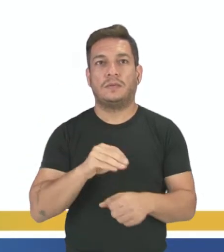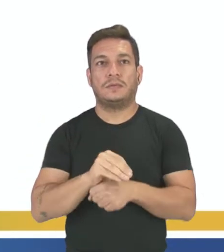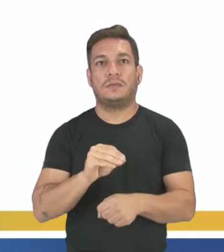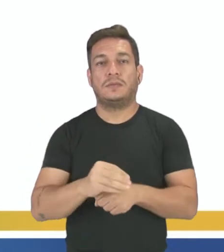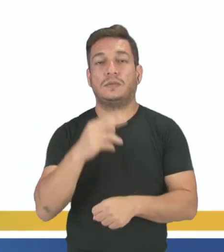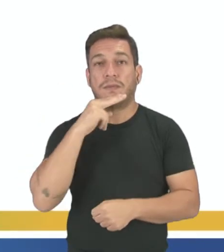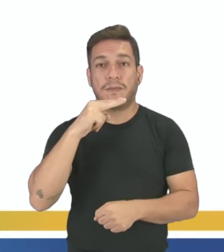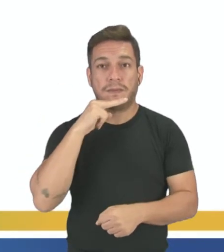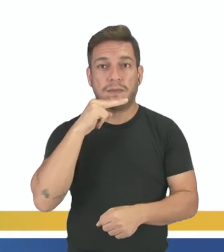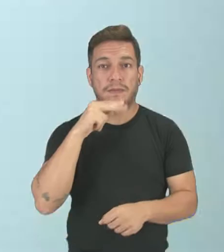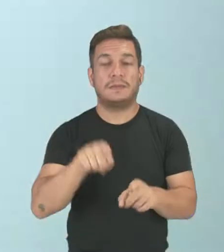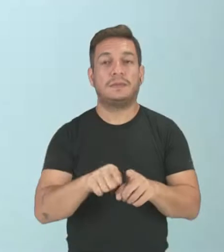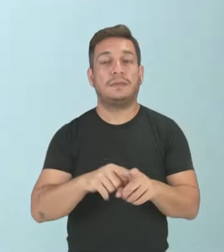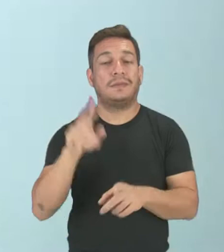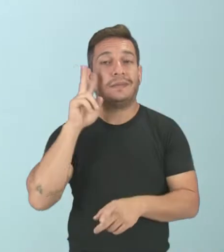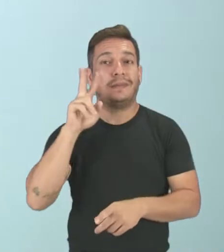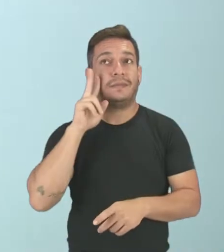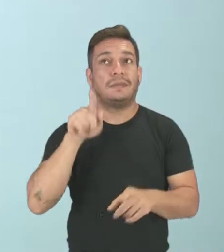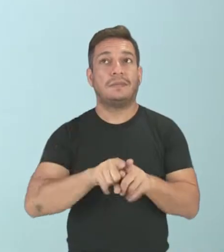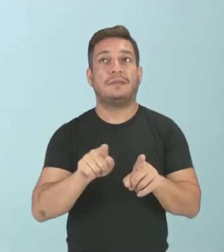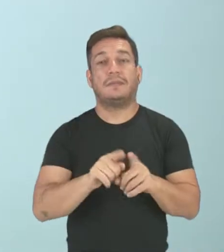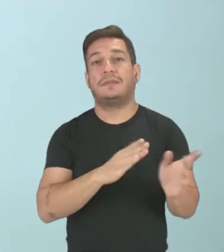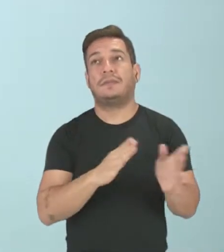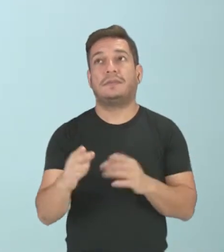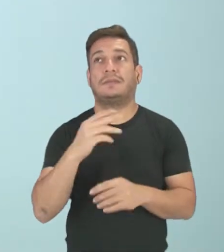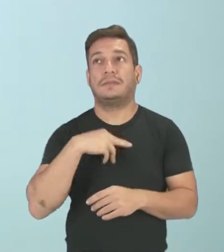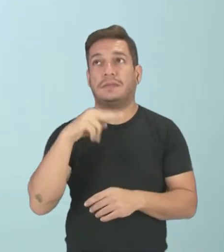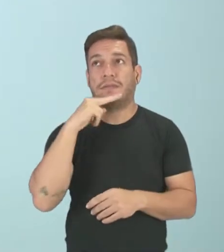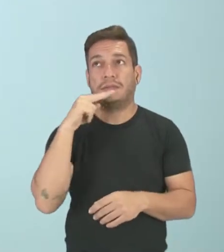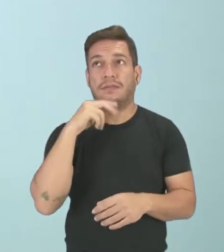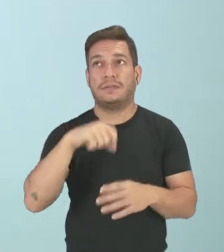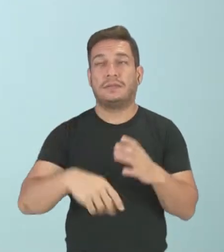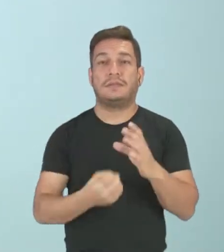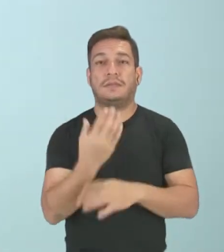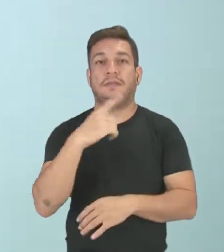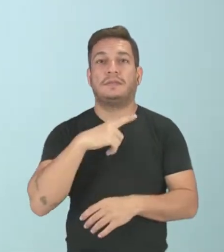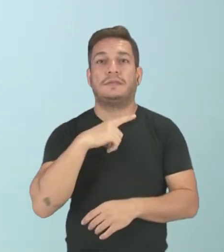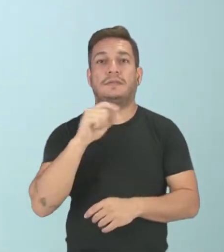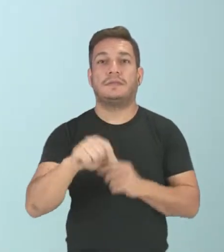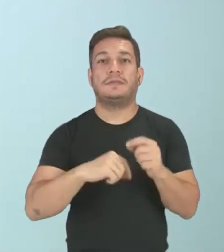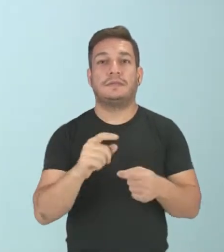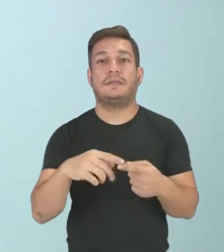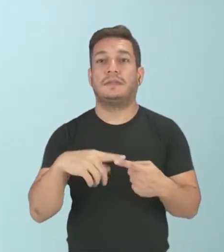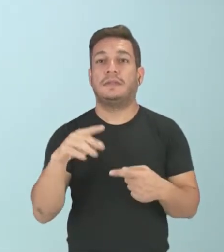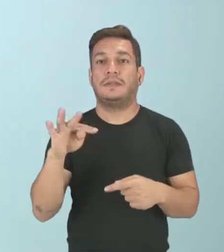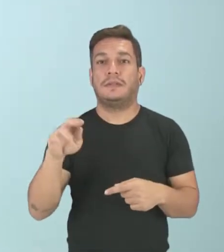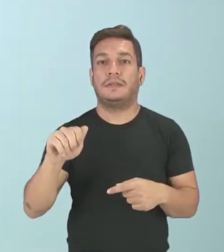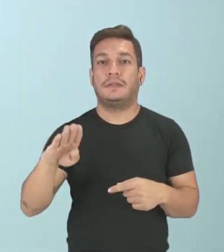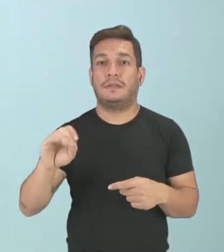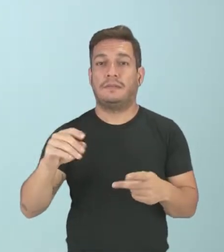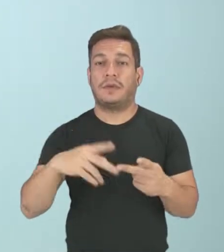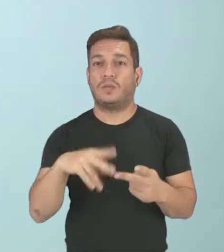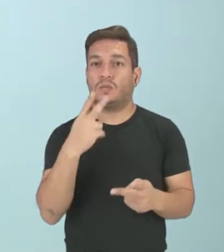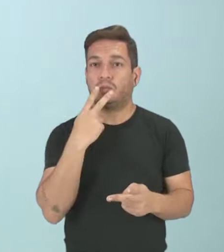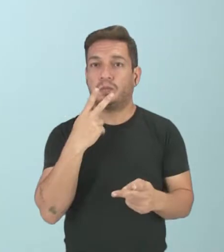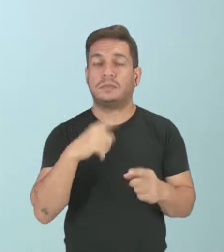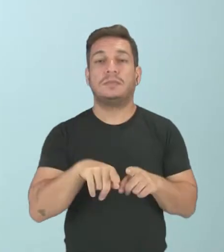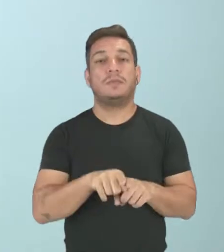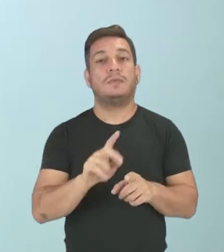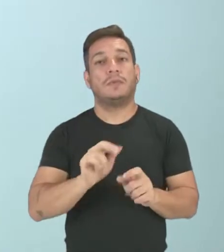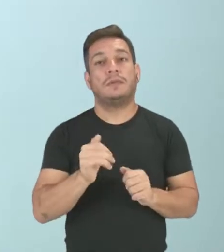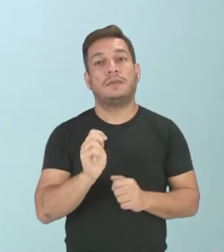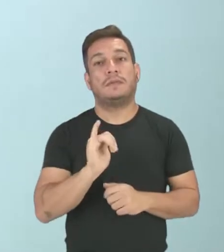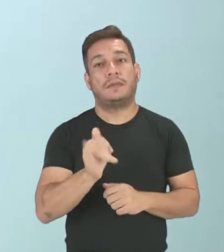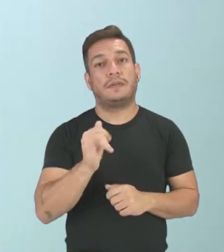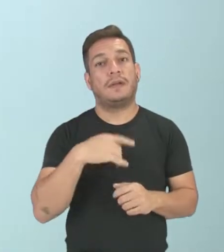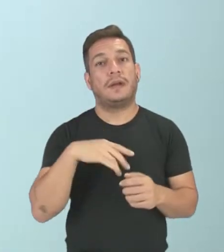da cana-de-açúcar. Lembrando também que durante o cultivo da cana-de-açúcar nós tínhamos o cultivo do tabaco, e aí a gente vai poder citar